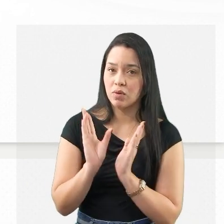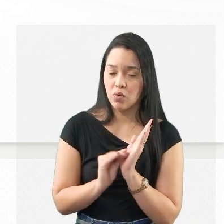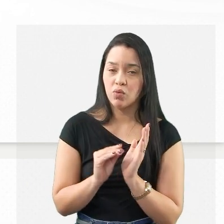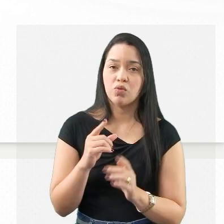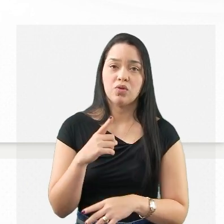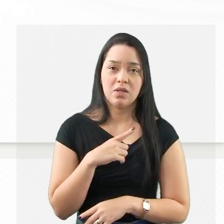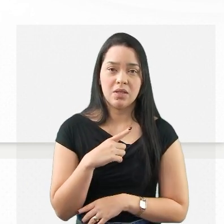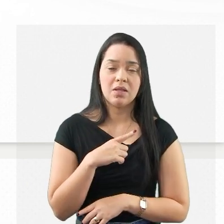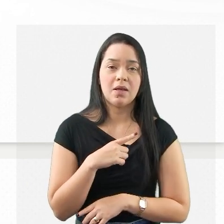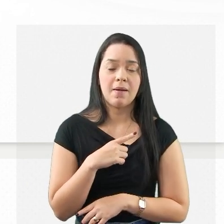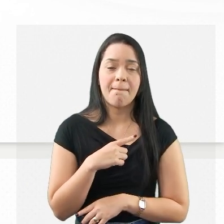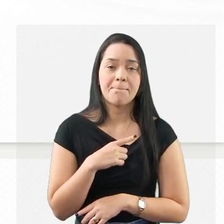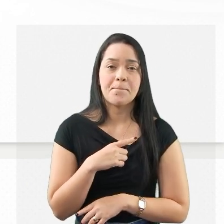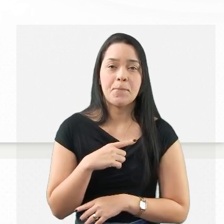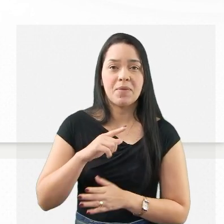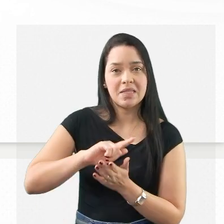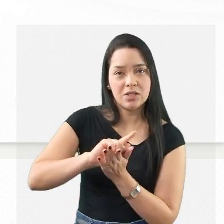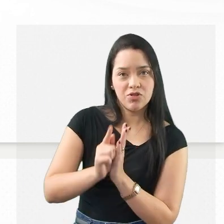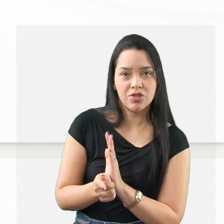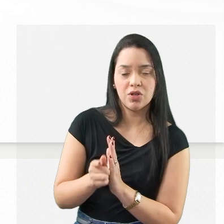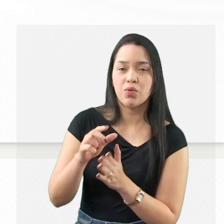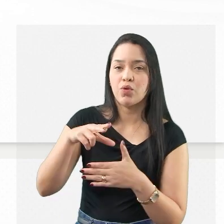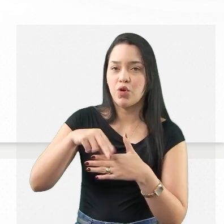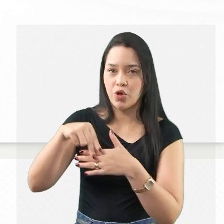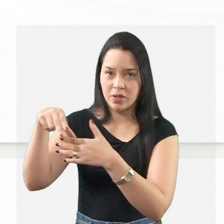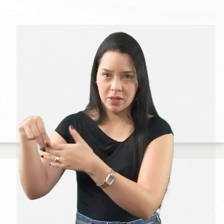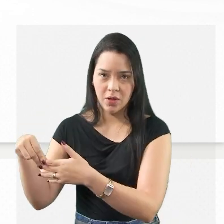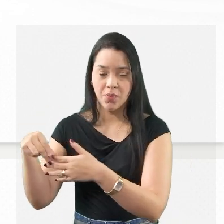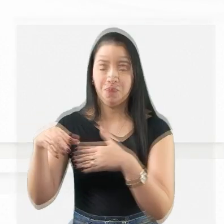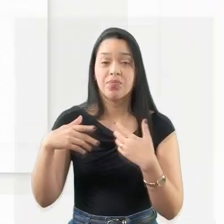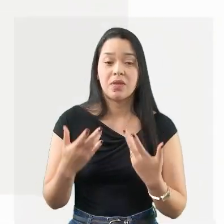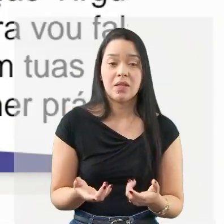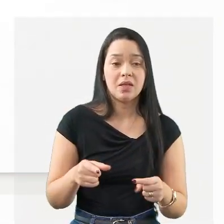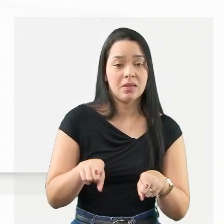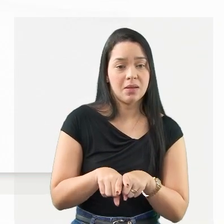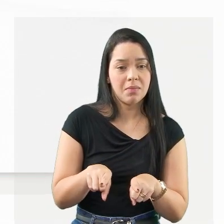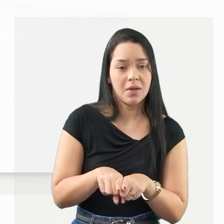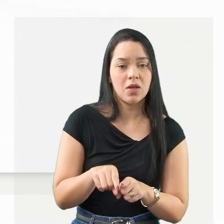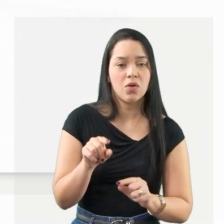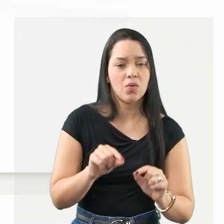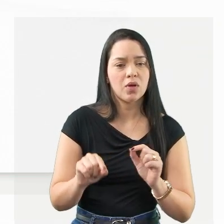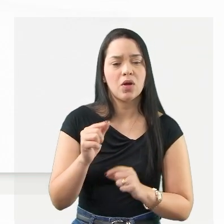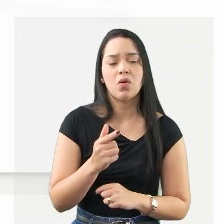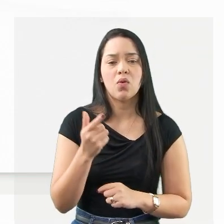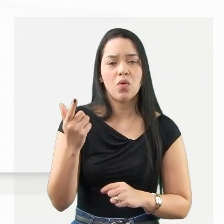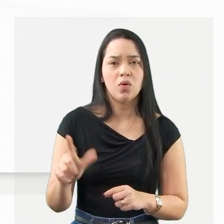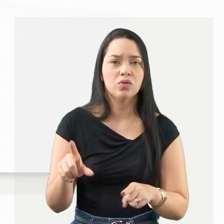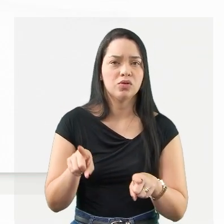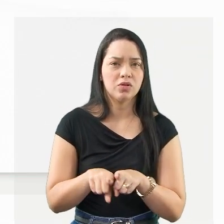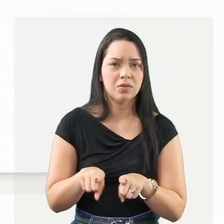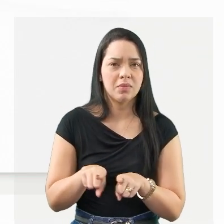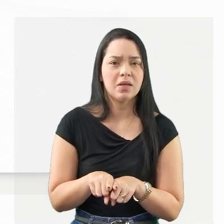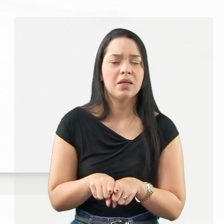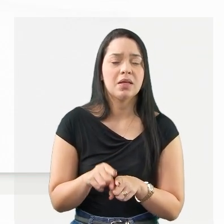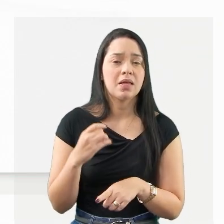circulando nesse gênero literário cordel. E aí a gente vai ver também outros pontos importantes,